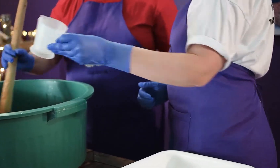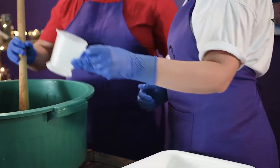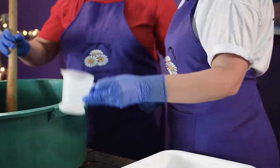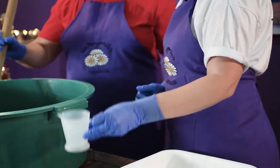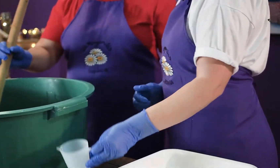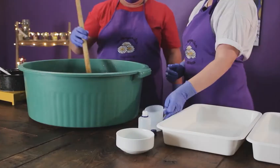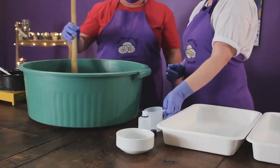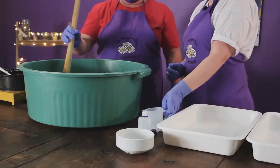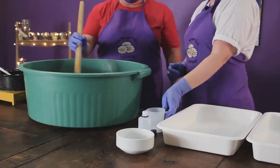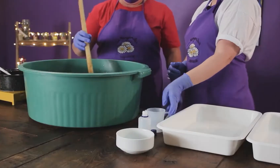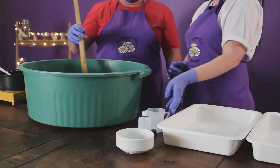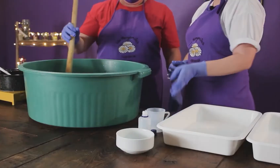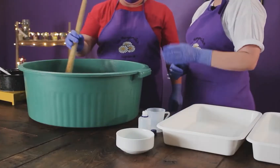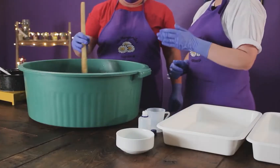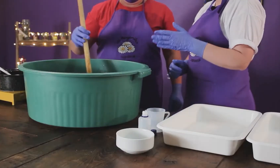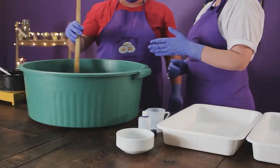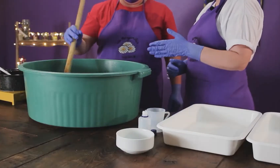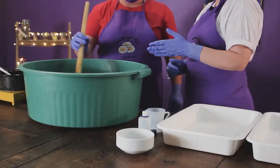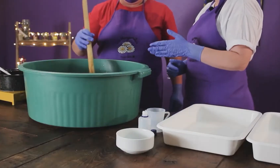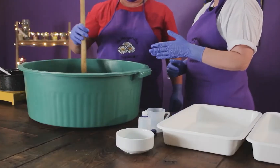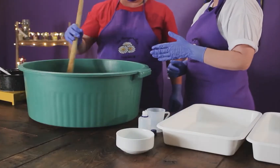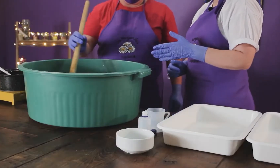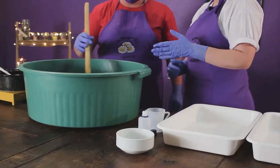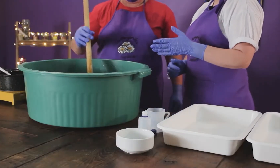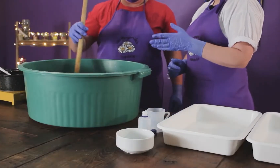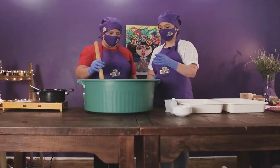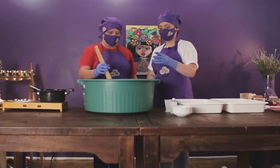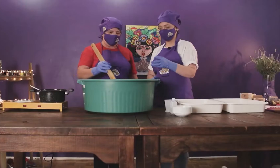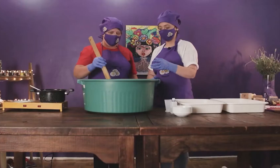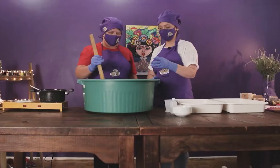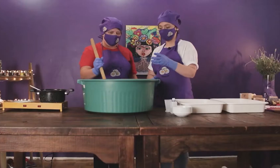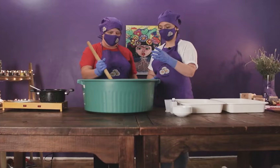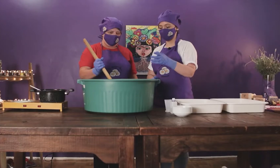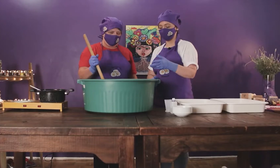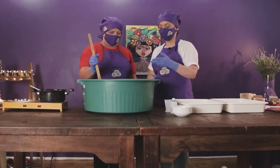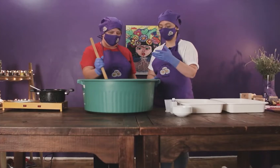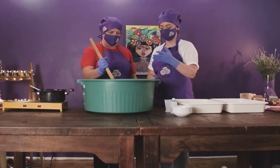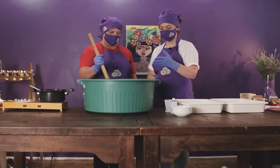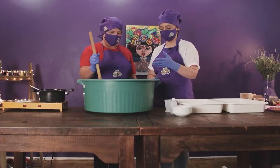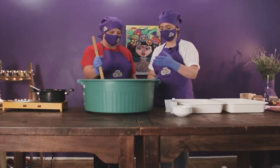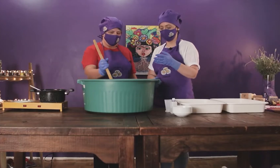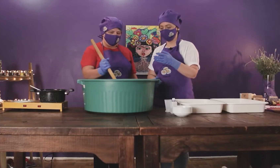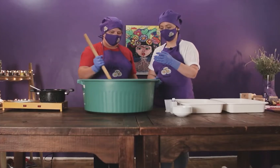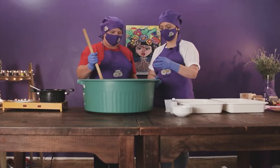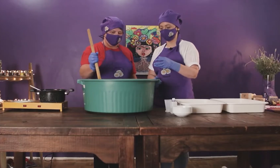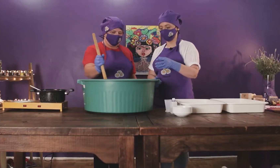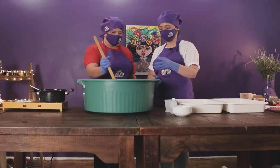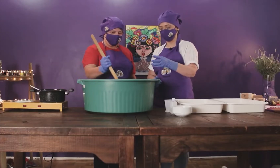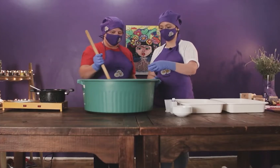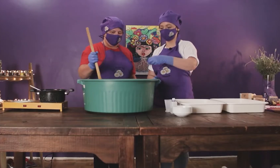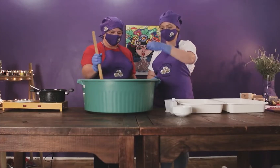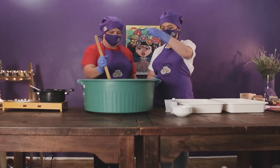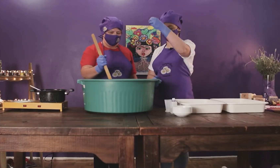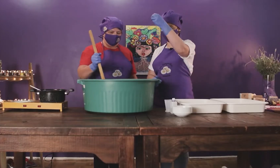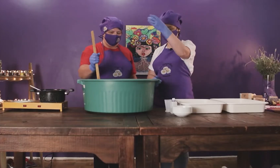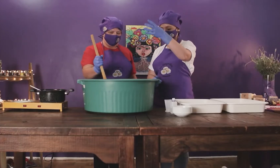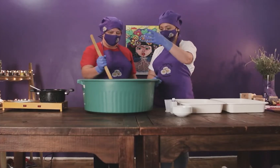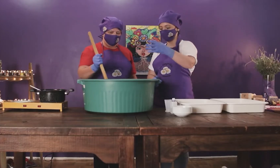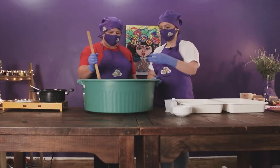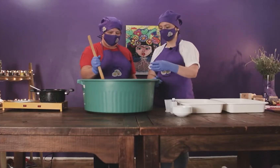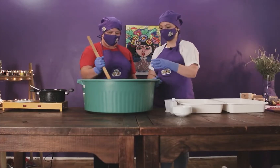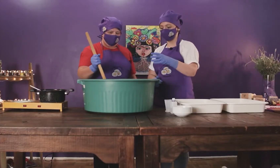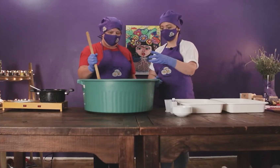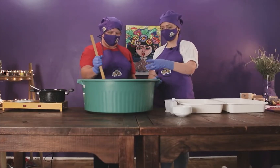A gente vai mexer por 20 minutos até ele chegar no ponto, né? O ponto é o ponto de